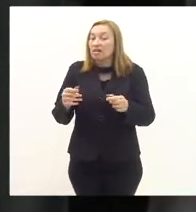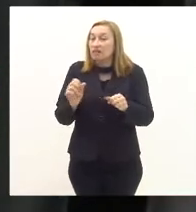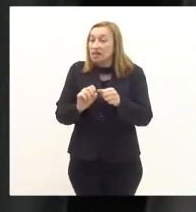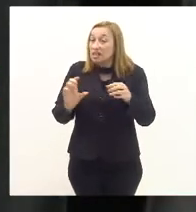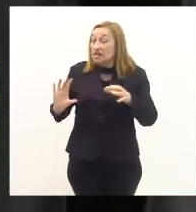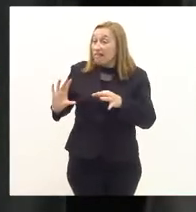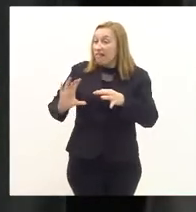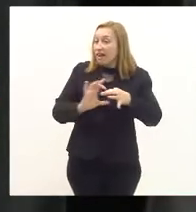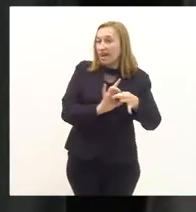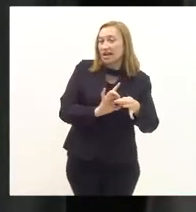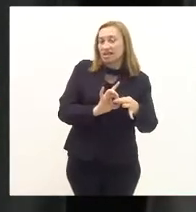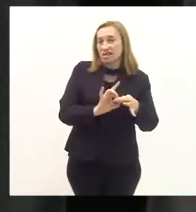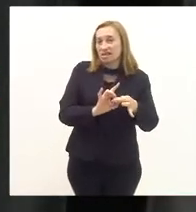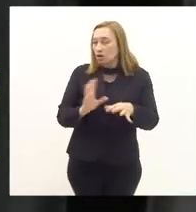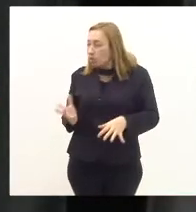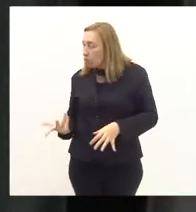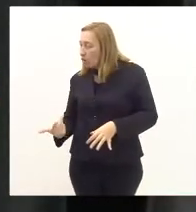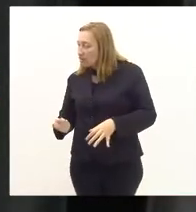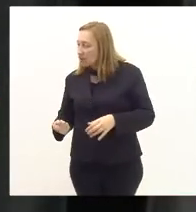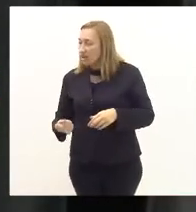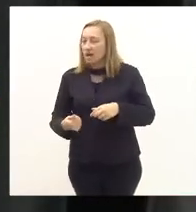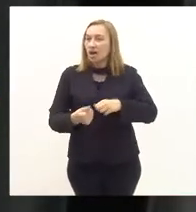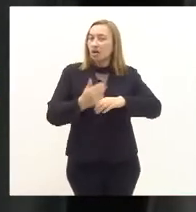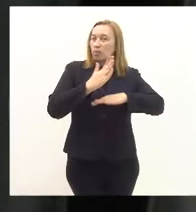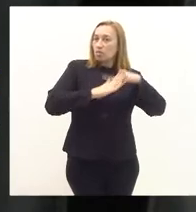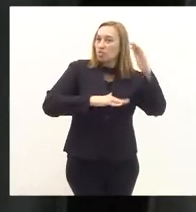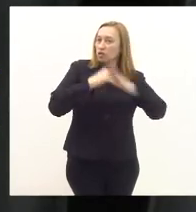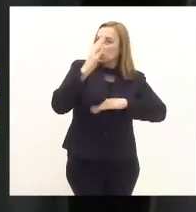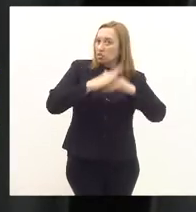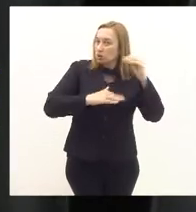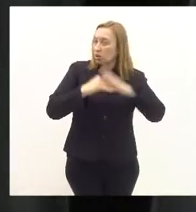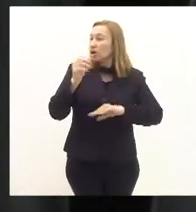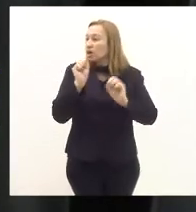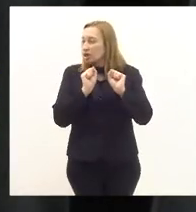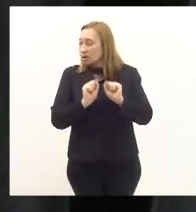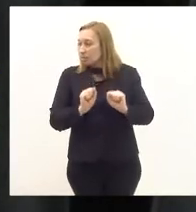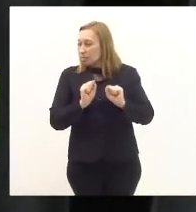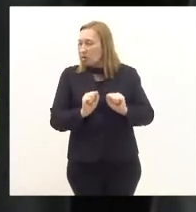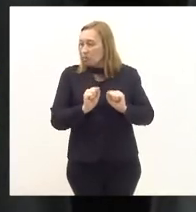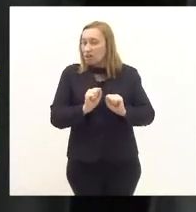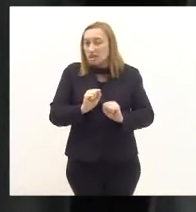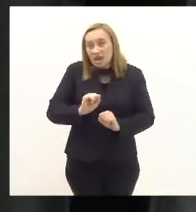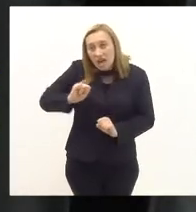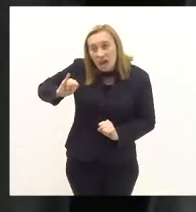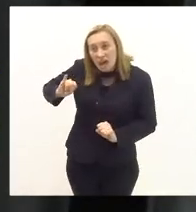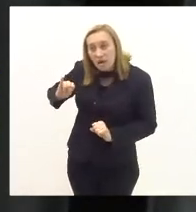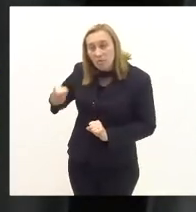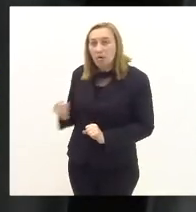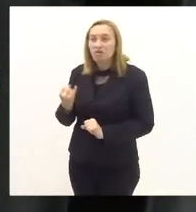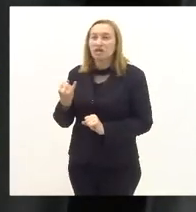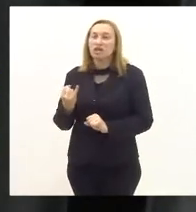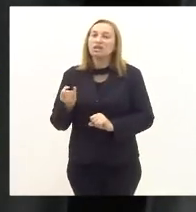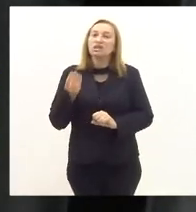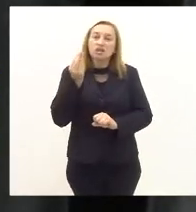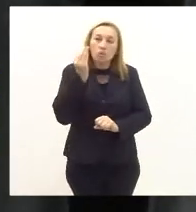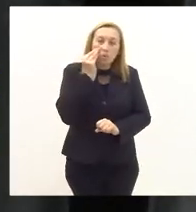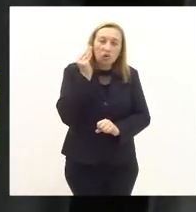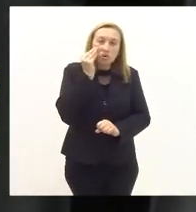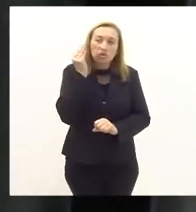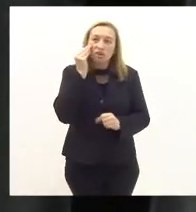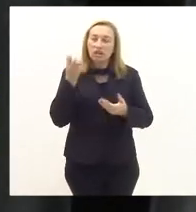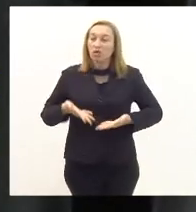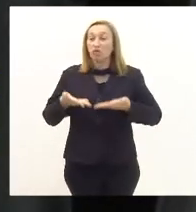de qualificar o profissional para que ele possa ser aproveitado nessa oportunidade que ele